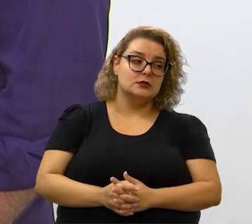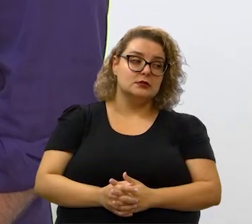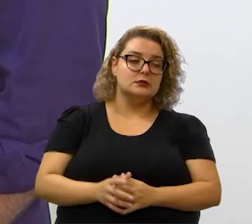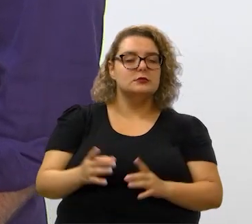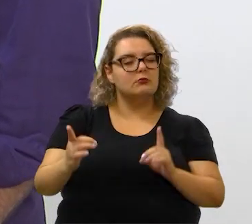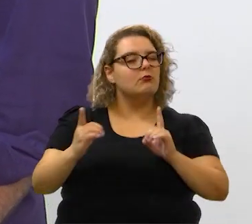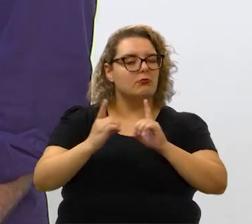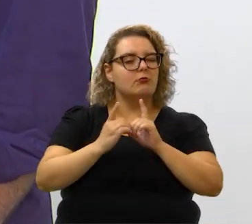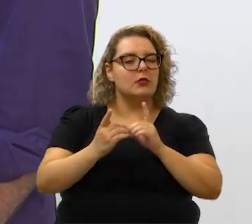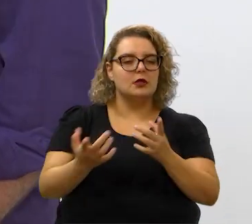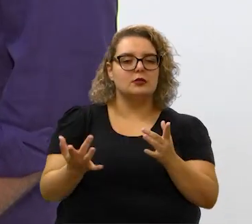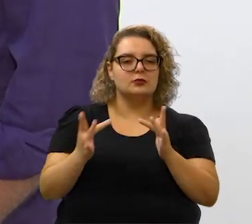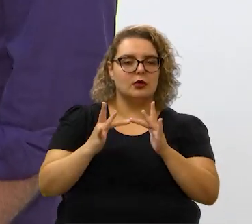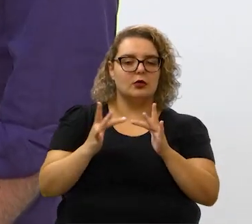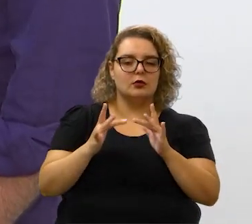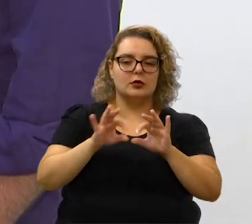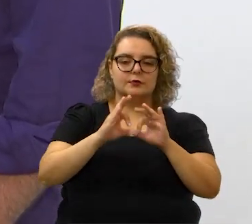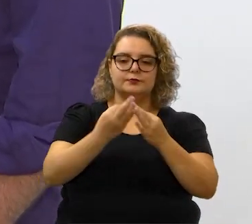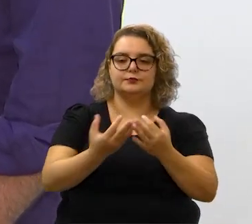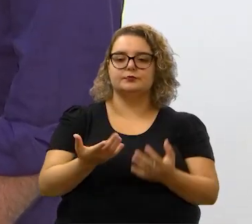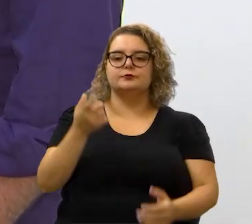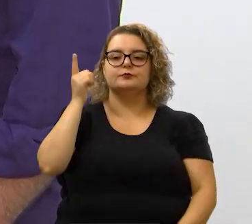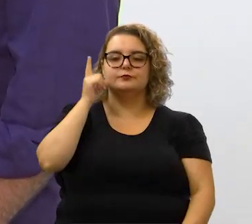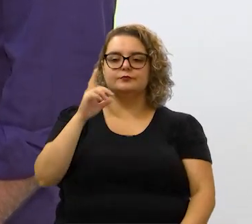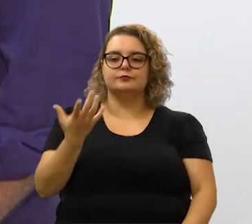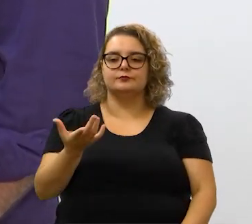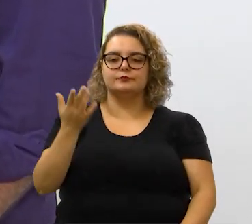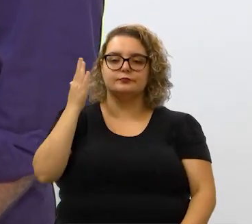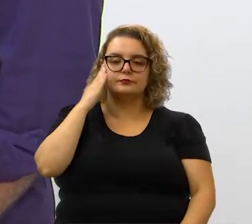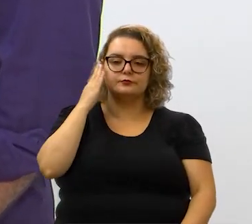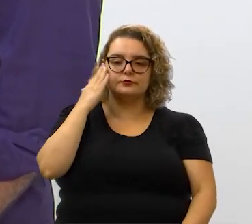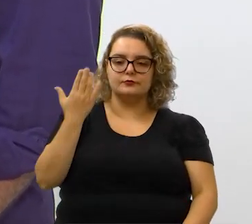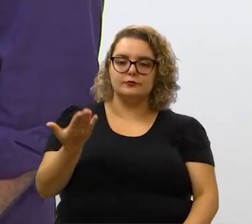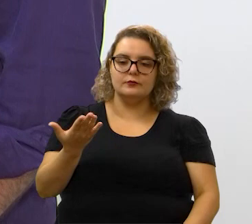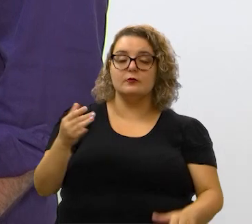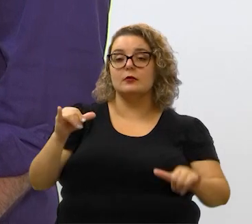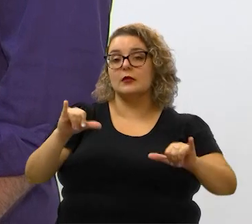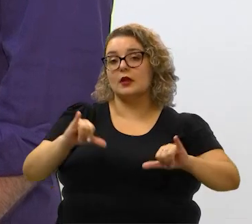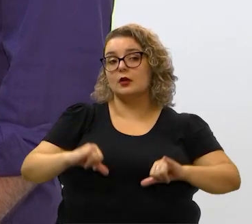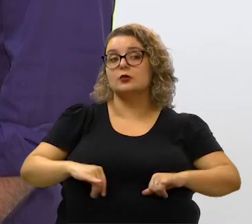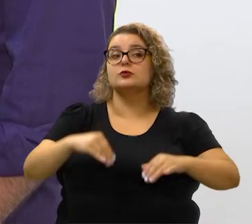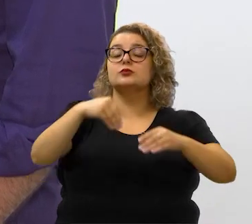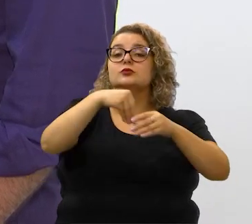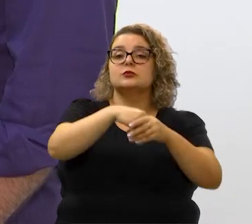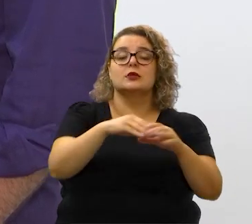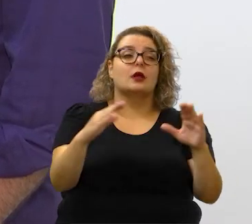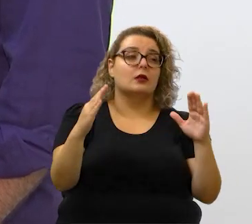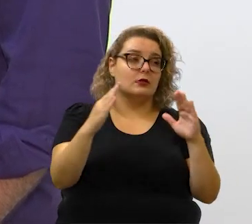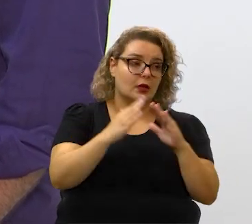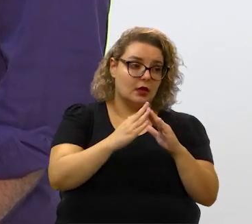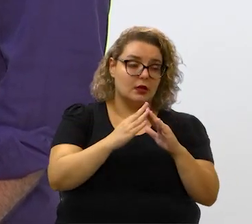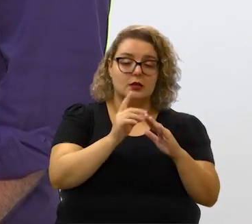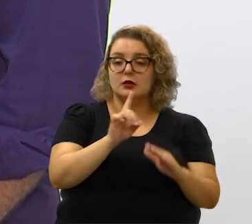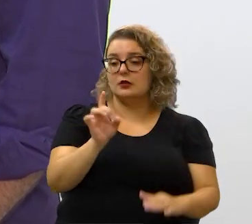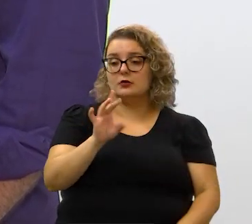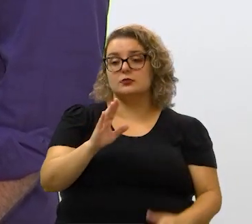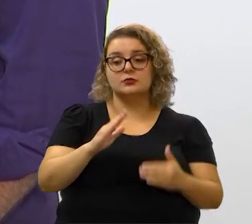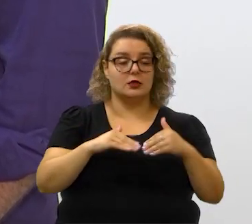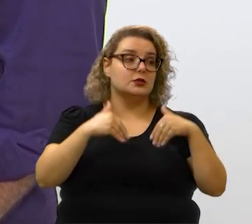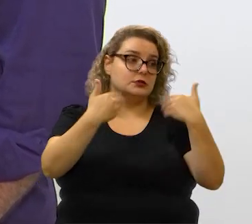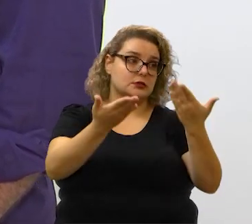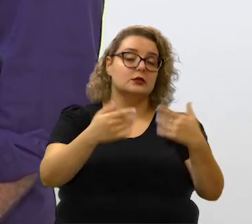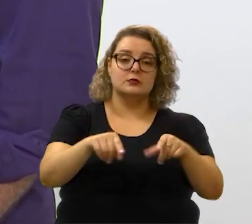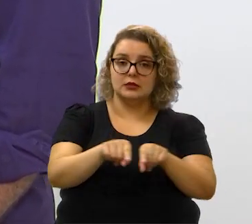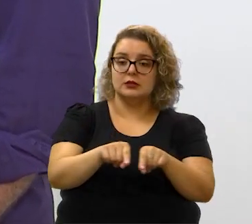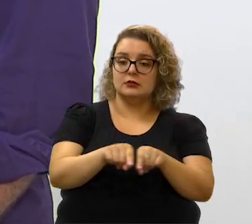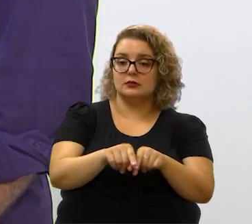mais de perto mesmo com as famílias, né? A gente consegue saber o sofrimento dentro do domicílio, não só